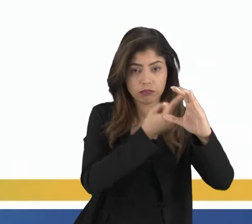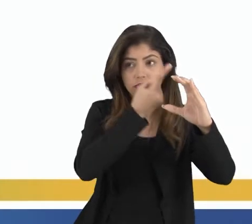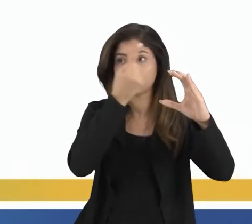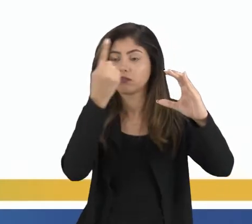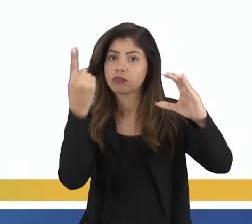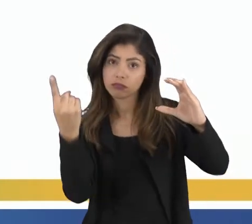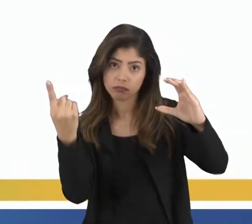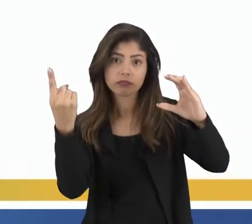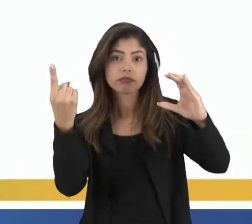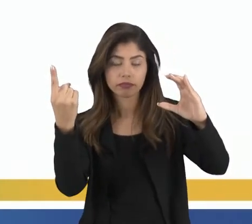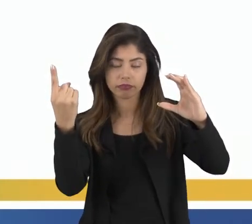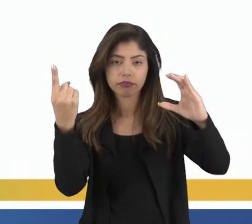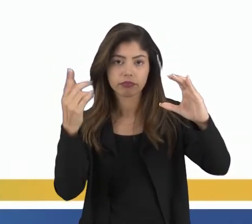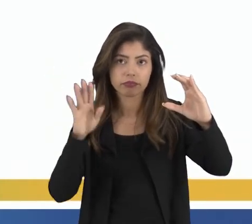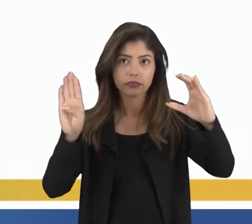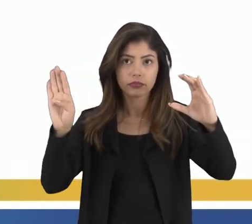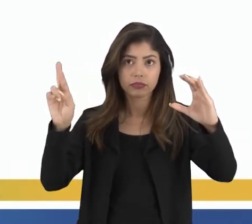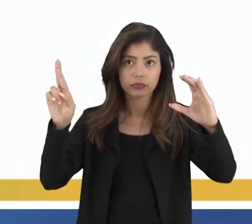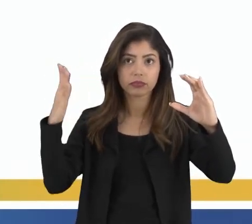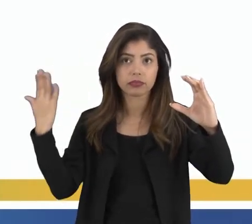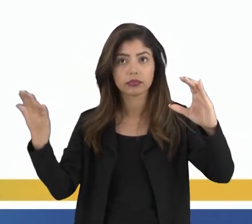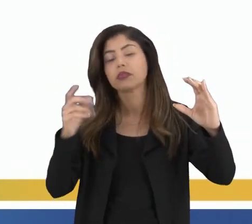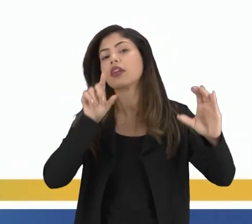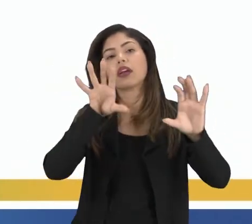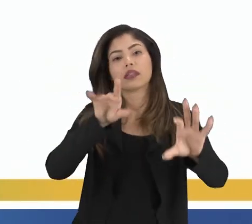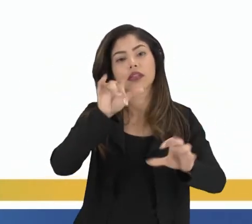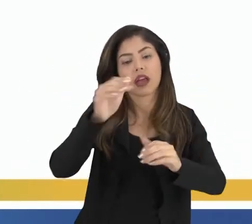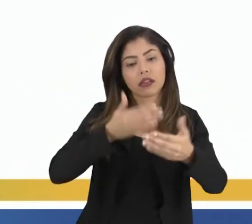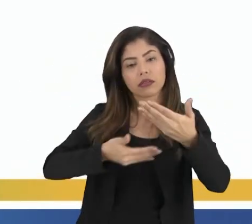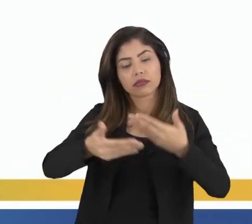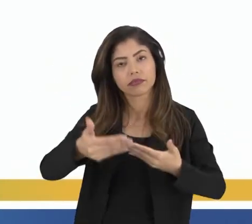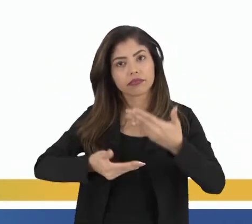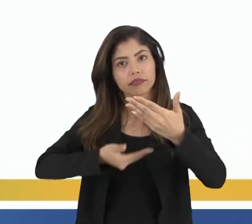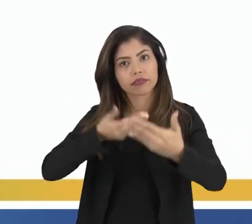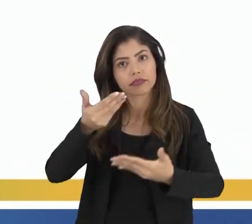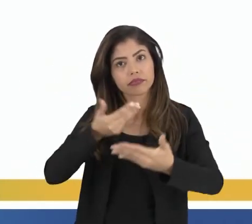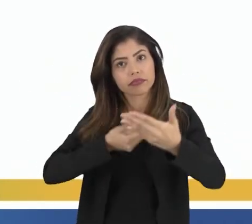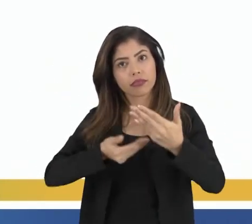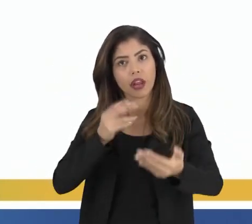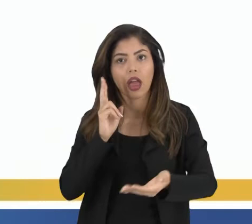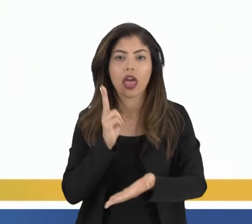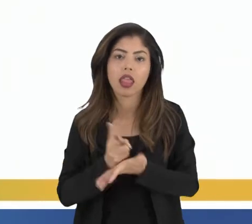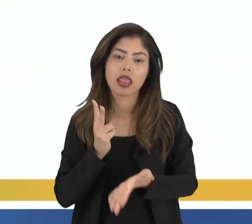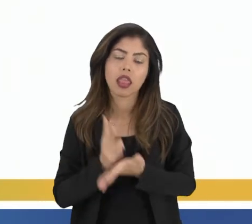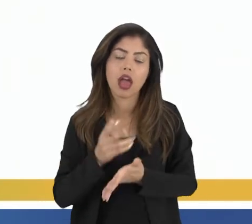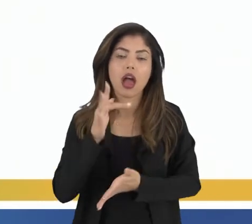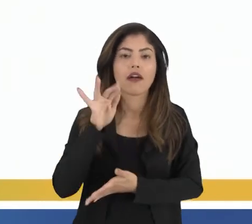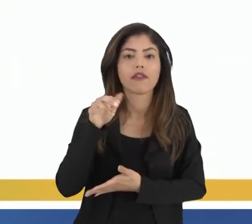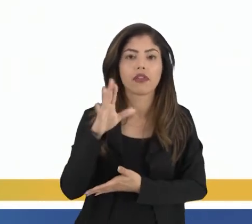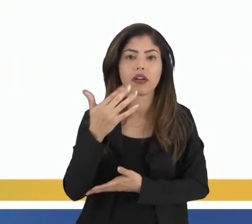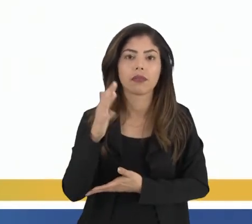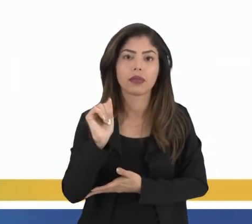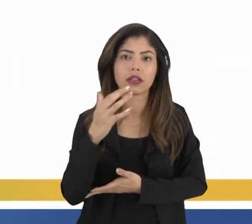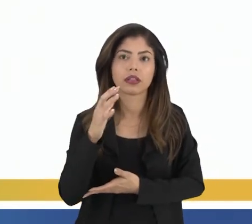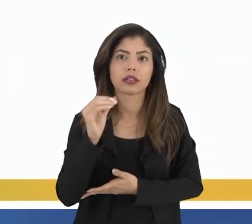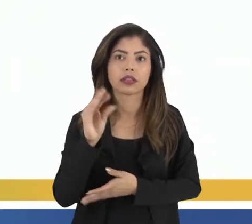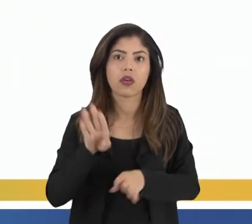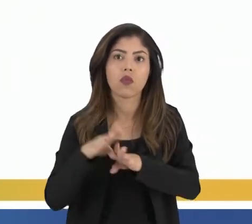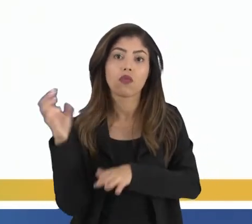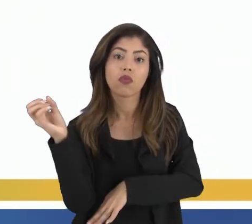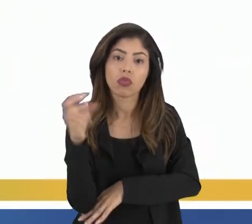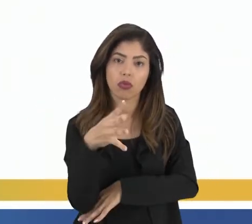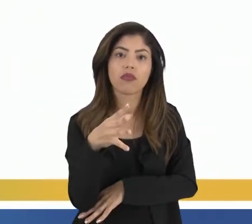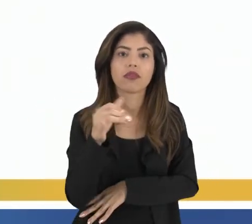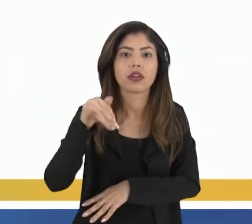1 elétron para o primeiro bromo e vai doar o segundo elétron para o segundo bromo. Assim, essa interação atômica acontece e eu